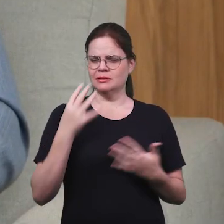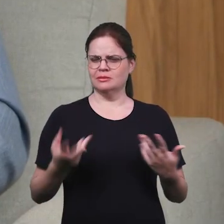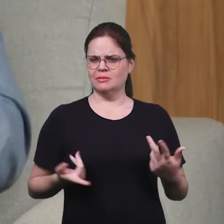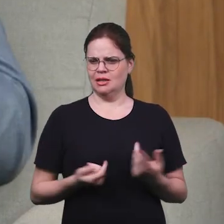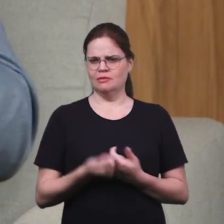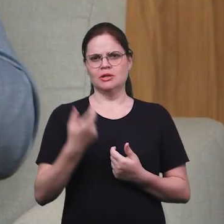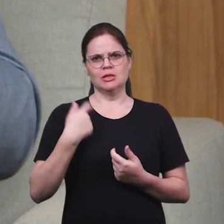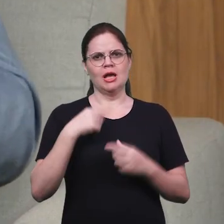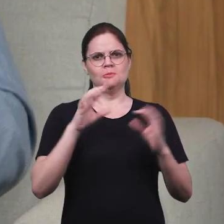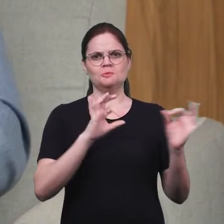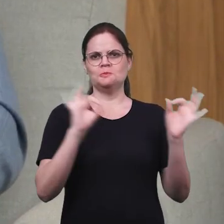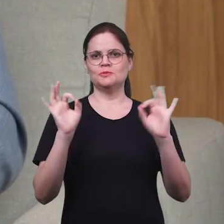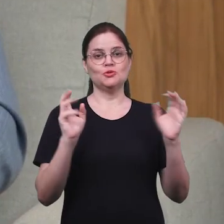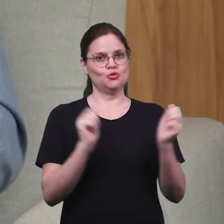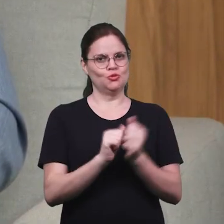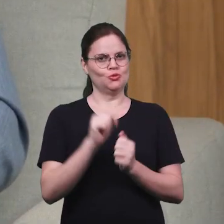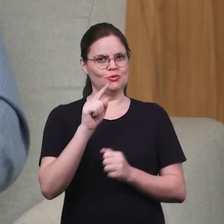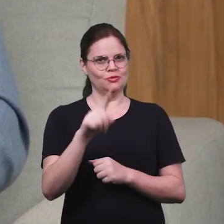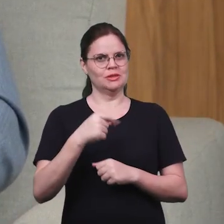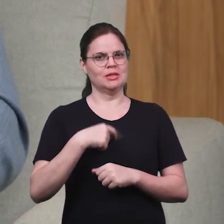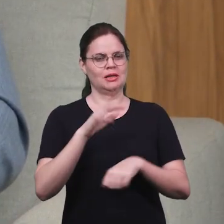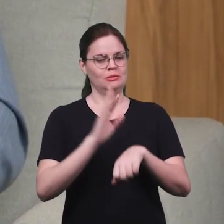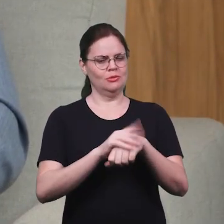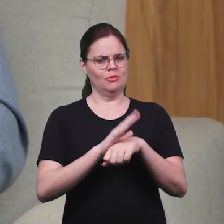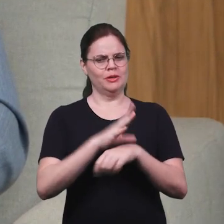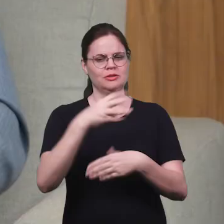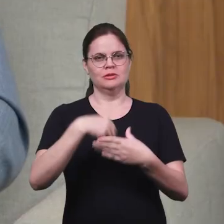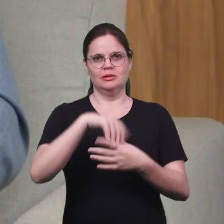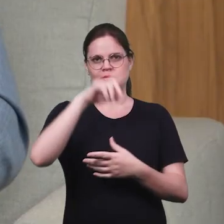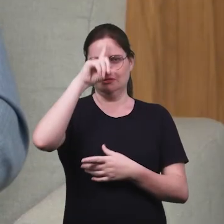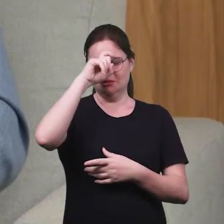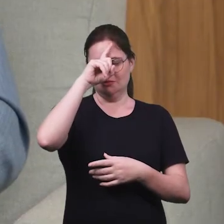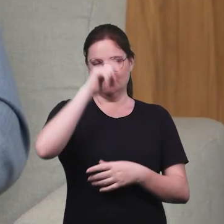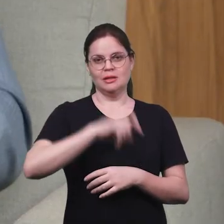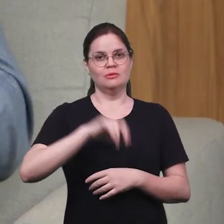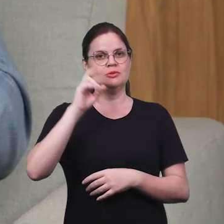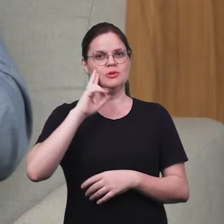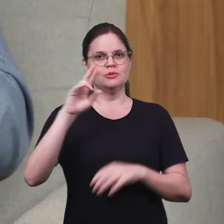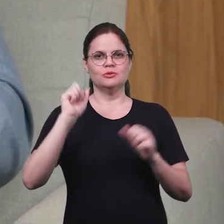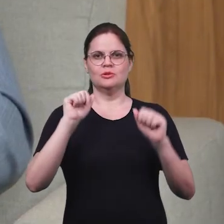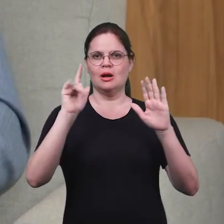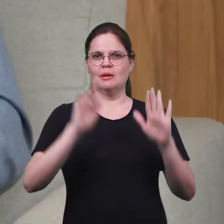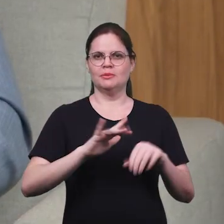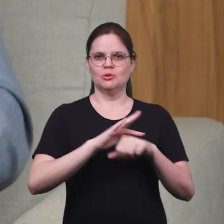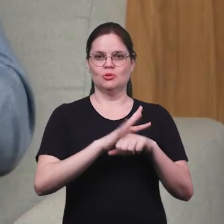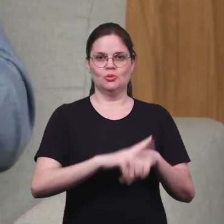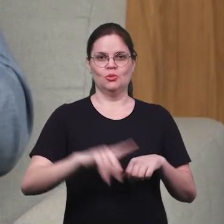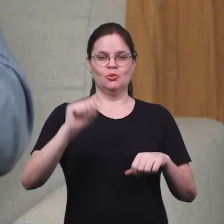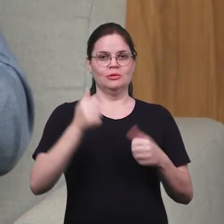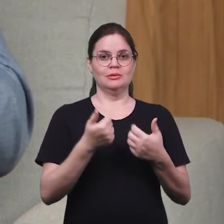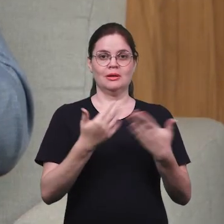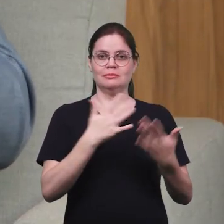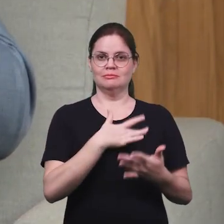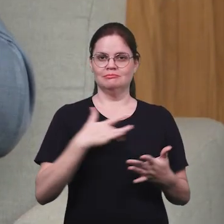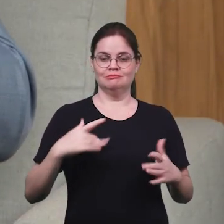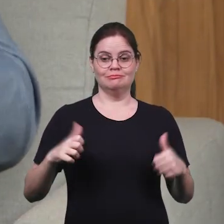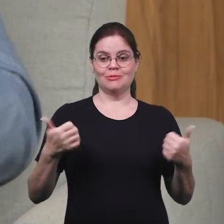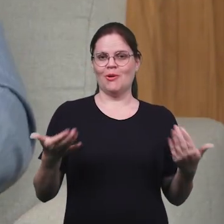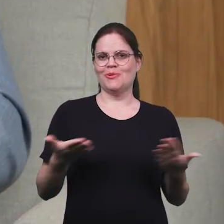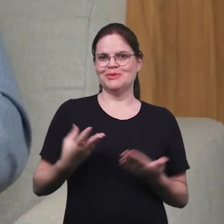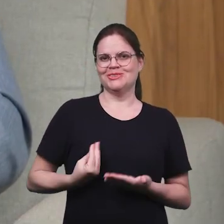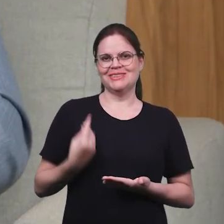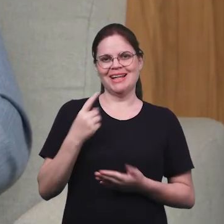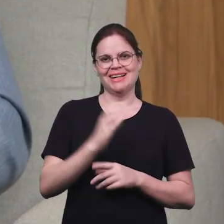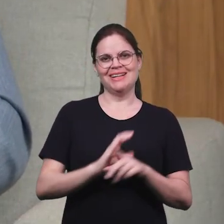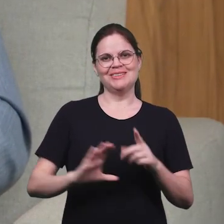experiência maravilhosa. Eu acompanhei a experiência, enfermo no hospital, e o Senhor o livrou da enfermidade, deu saúde, e hoje está